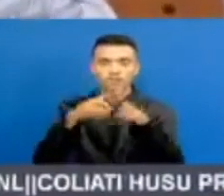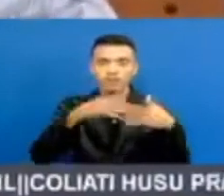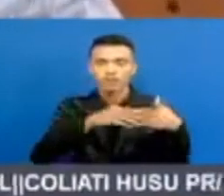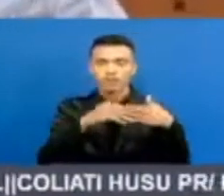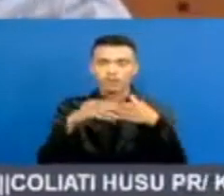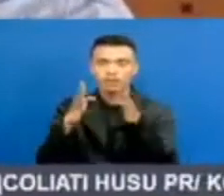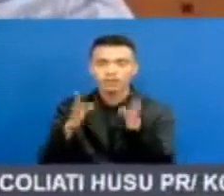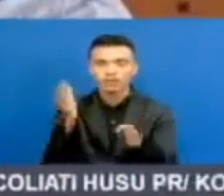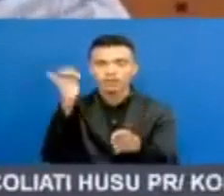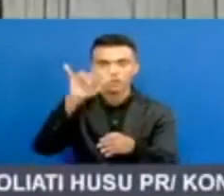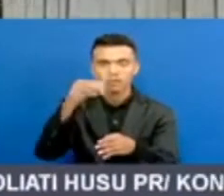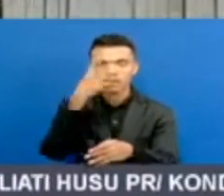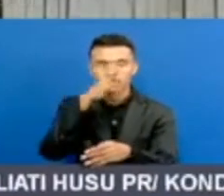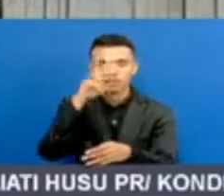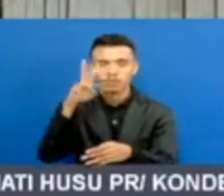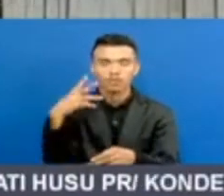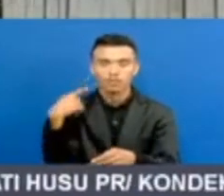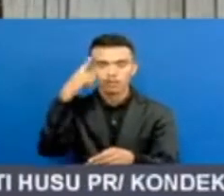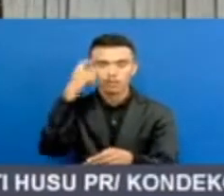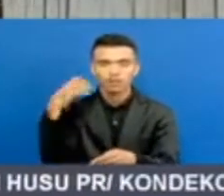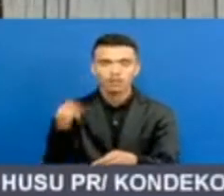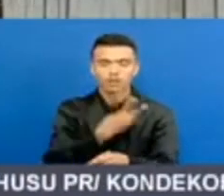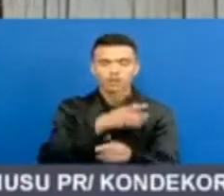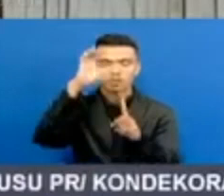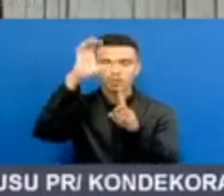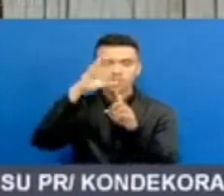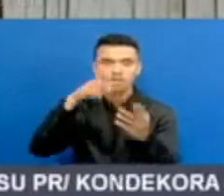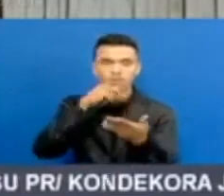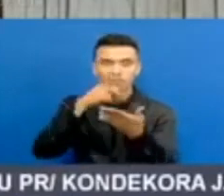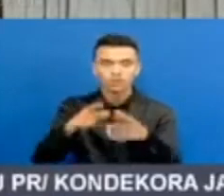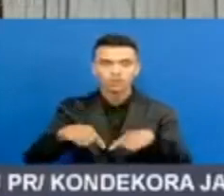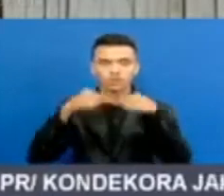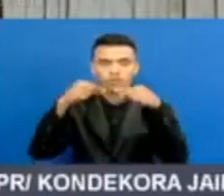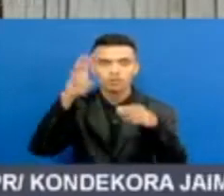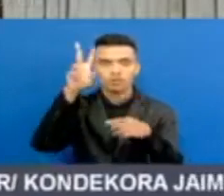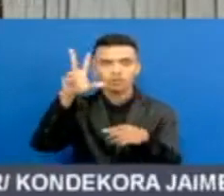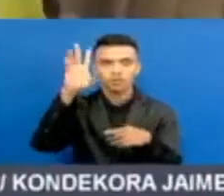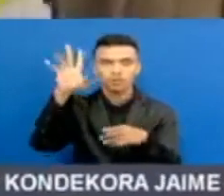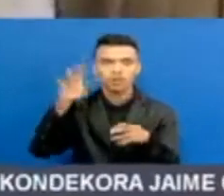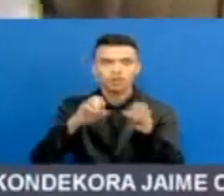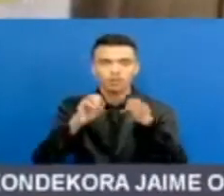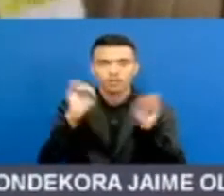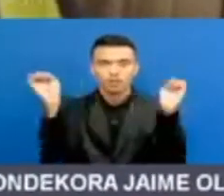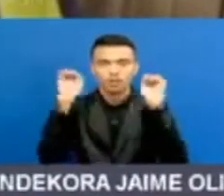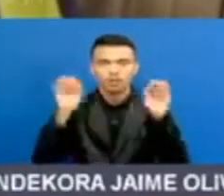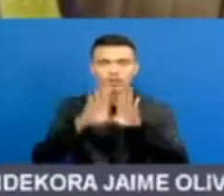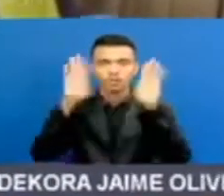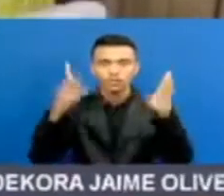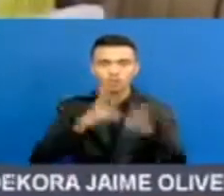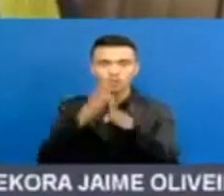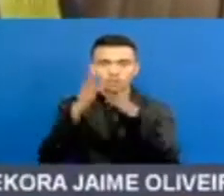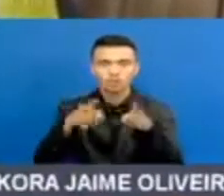sira bele taumata ba me tamba ani coordenador alu proposta dal tulo dal hato na la prova até a data. Diretor Serviço